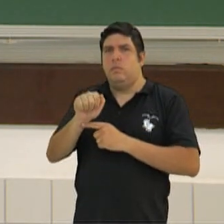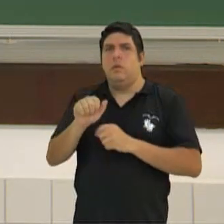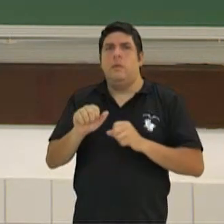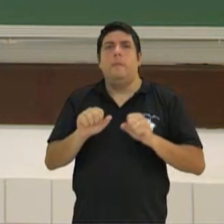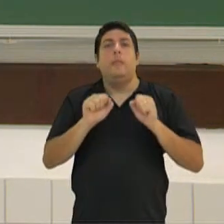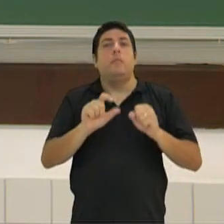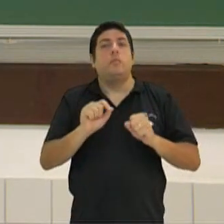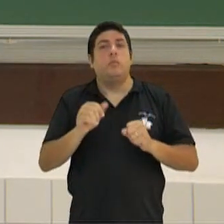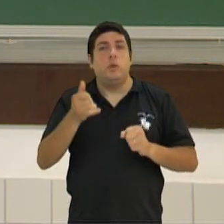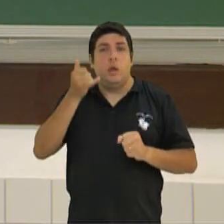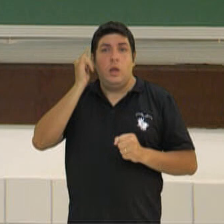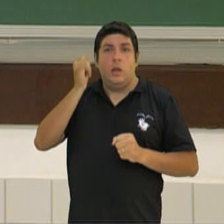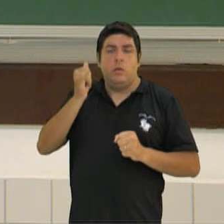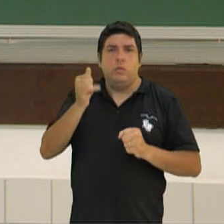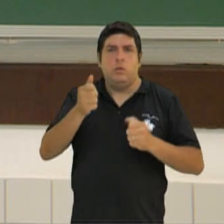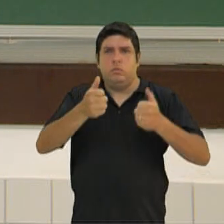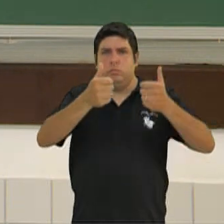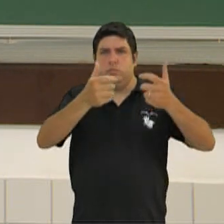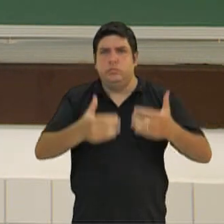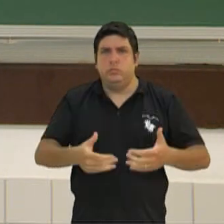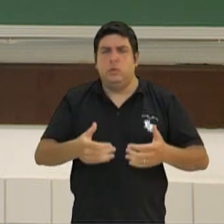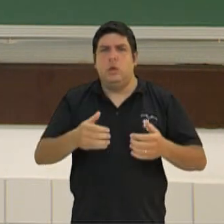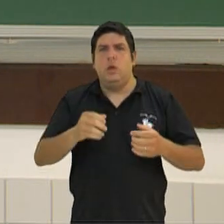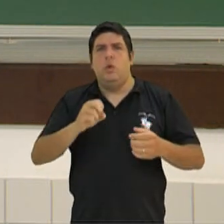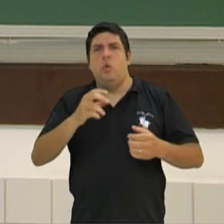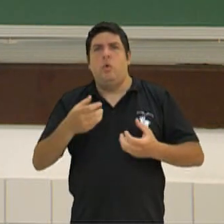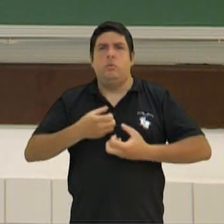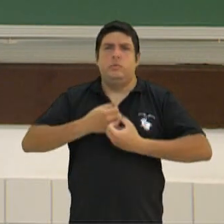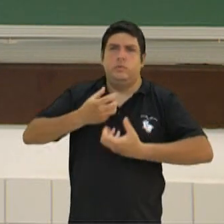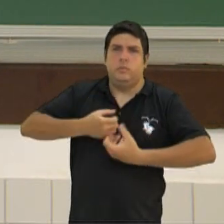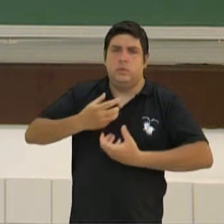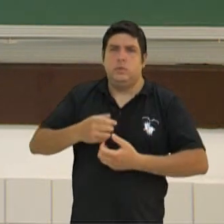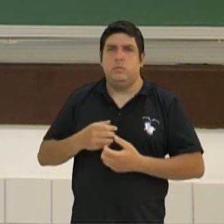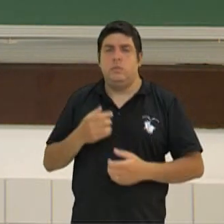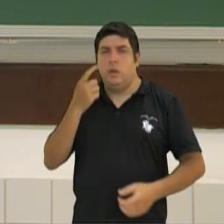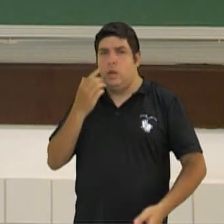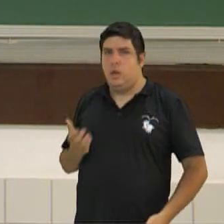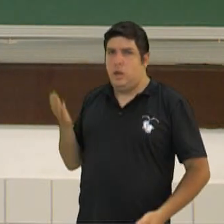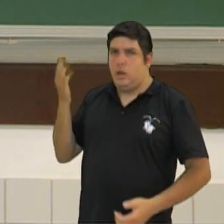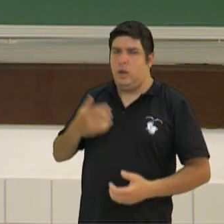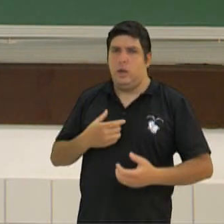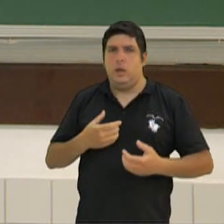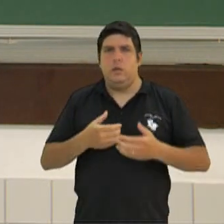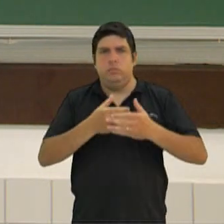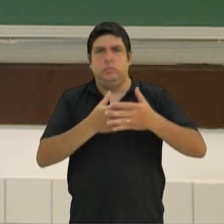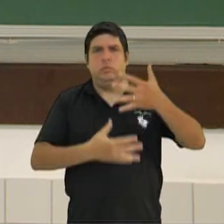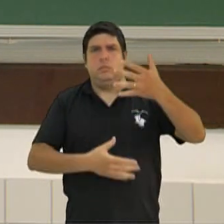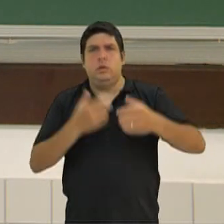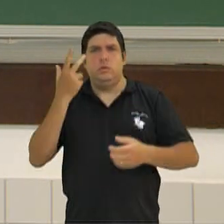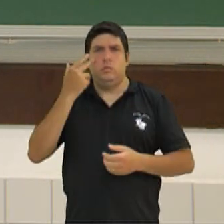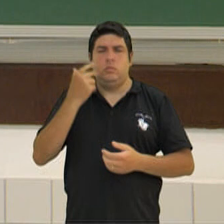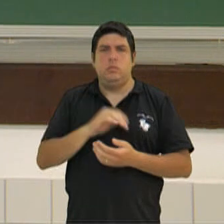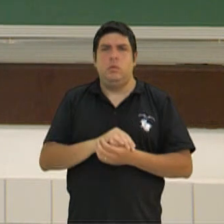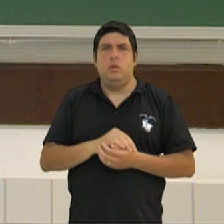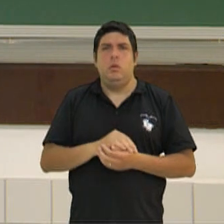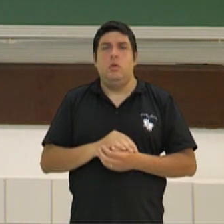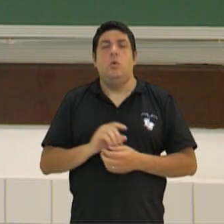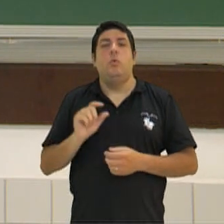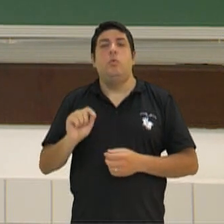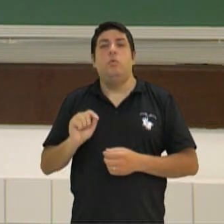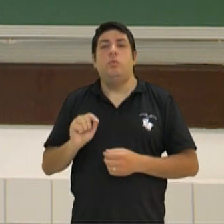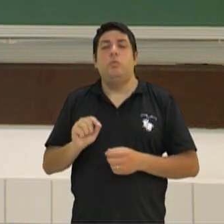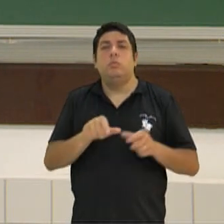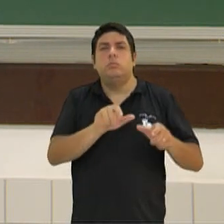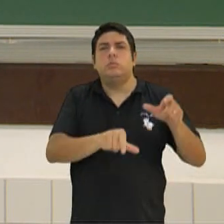texto narrativo, pode ser curta, pode ser em prosa, pode ser em verso, no caso aqui é em forma de prosa, né? Na qual normalmente os personagens, eles